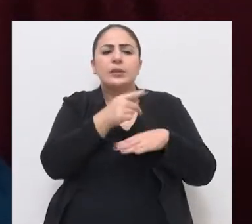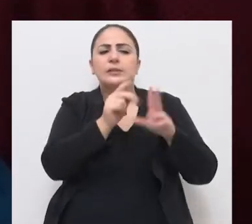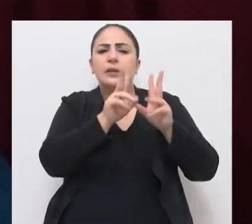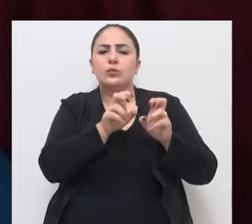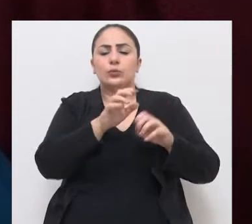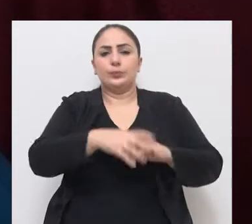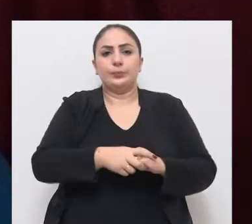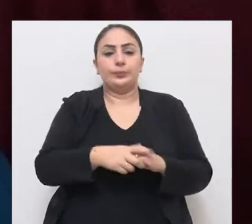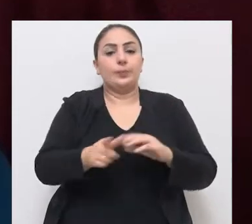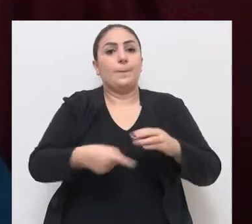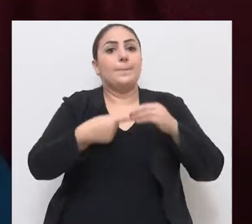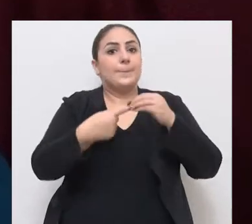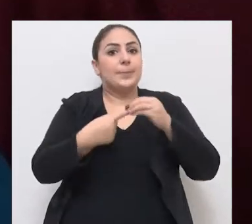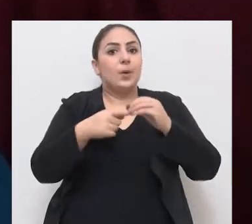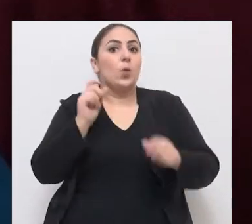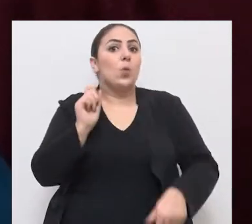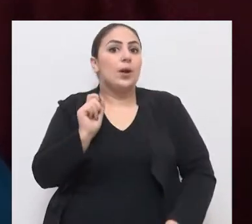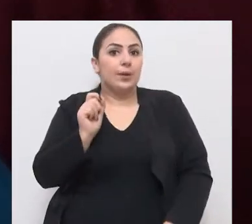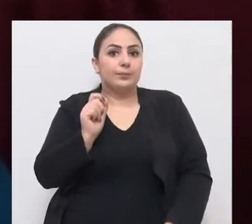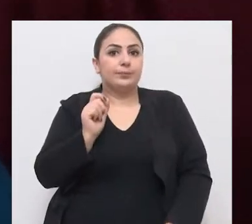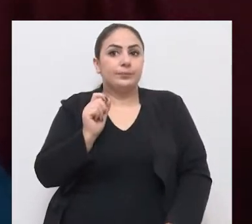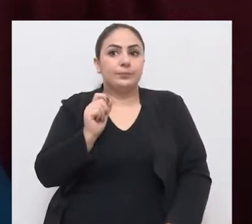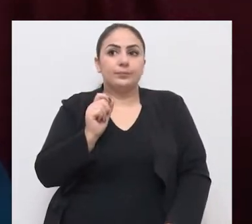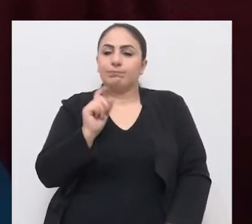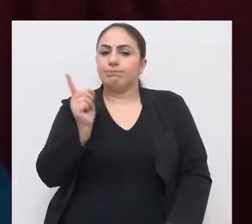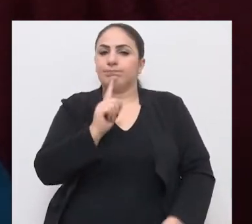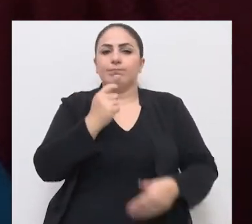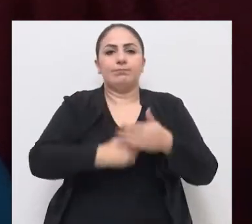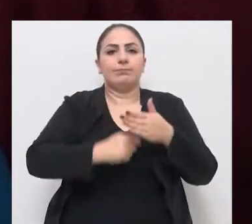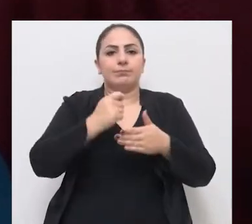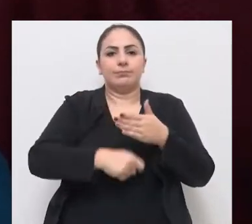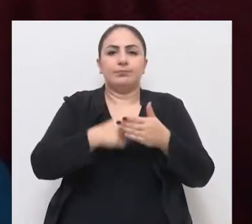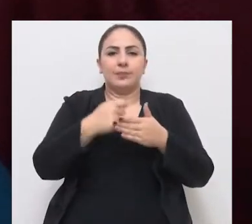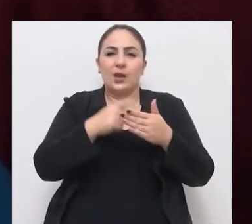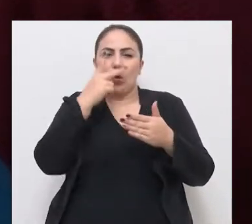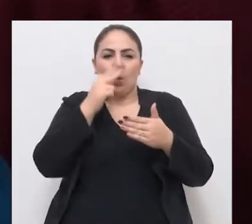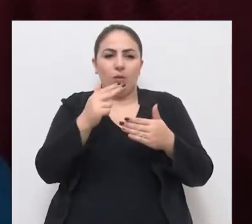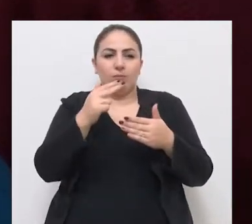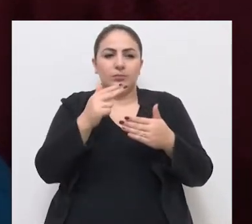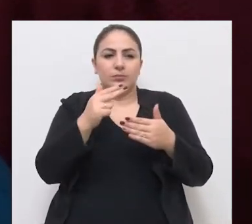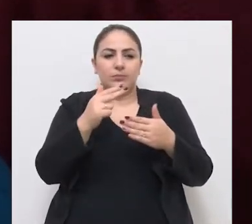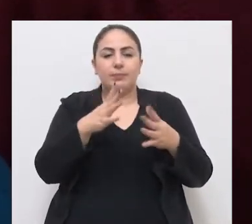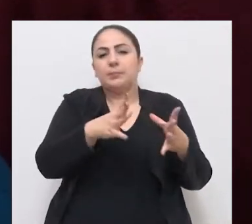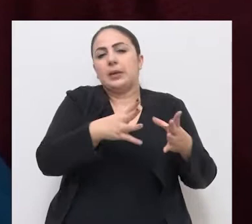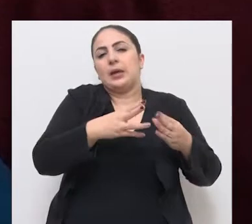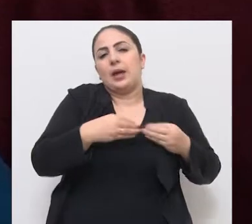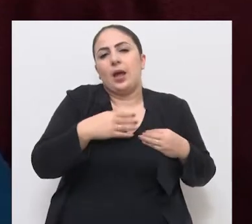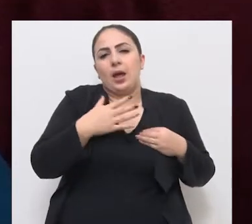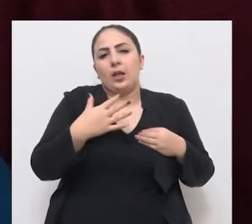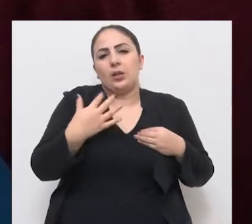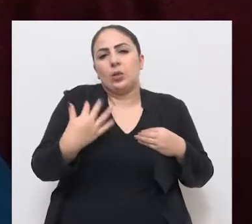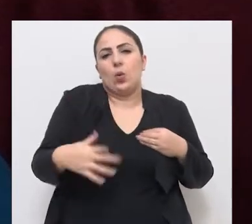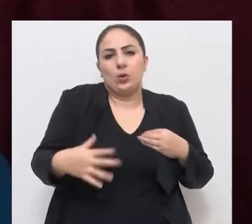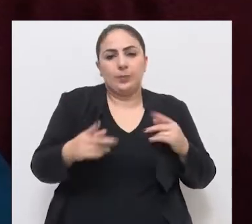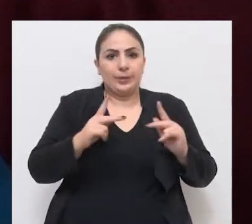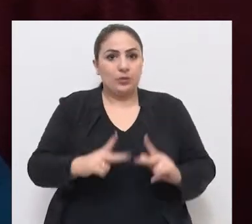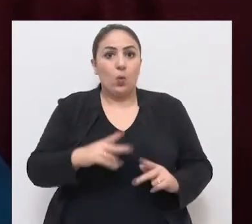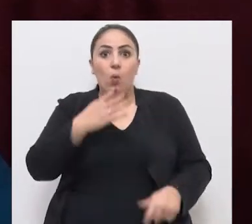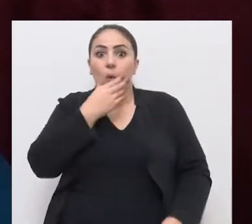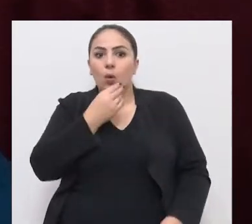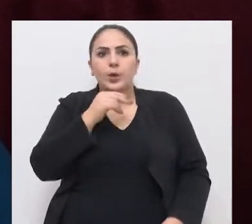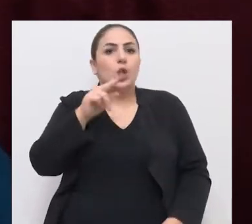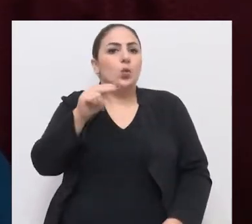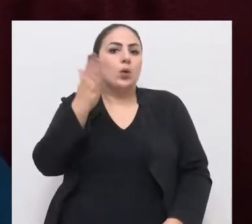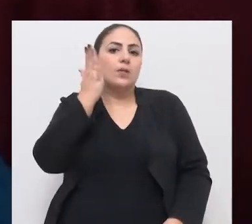conversar sobre isso. E principal, não tentar mensurar a dor daquela pessoa. Porque um